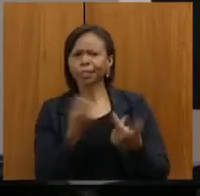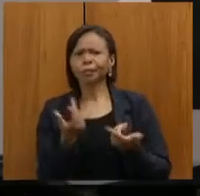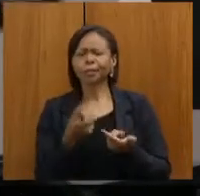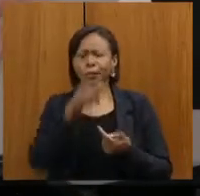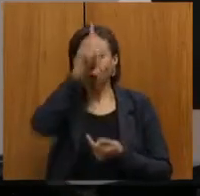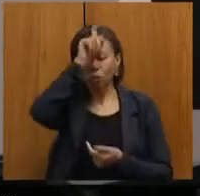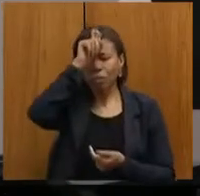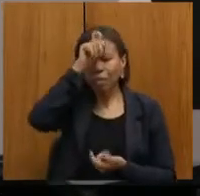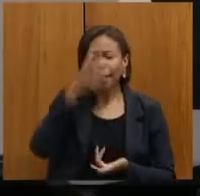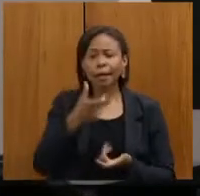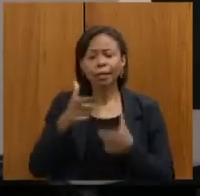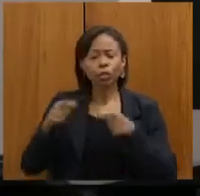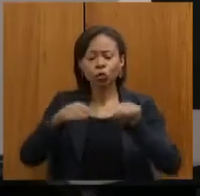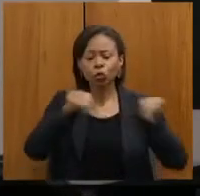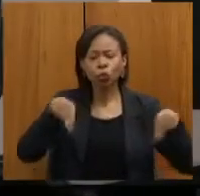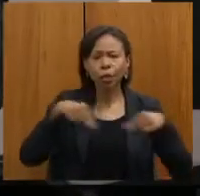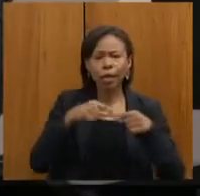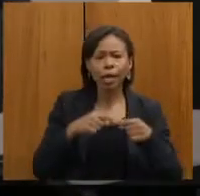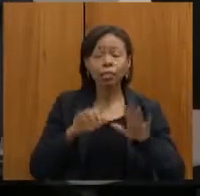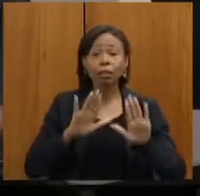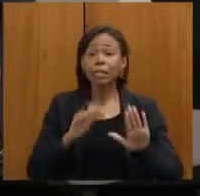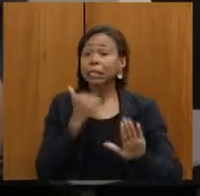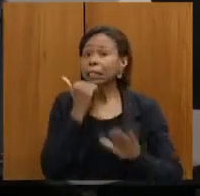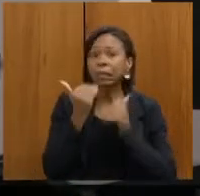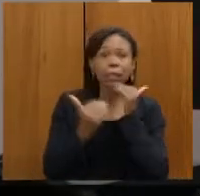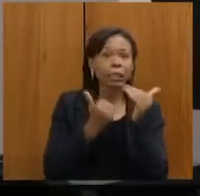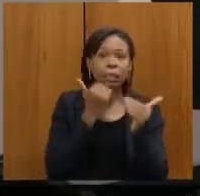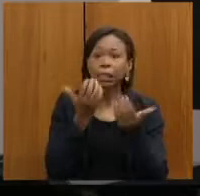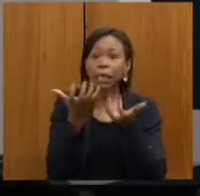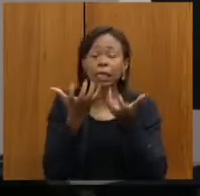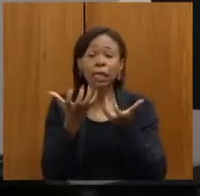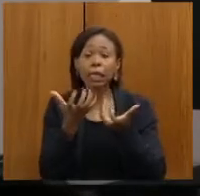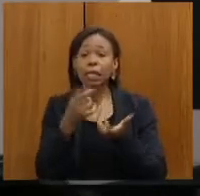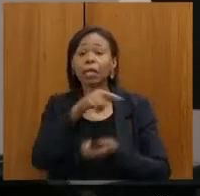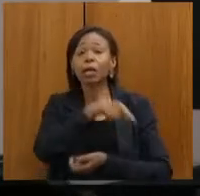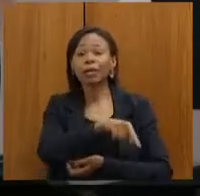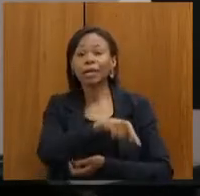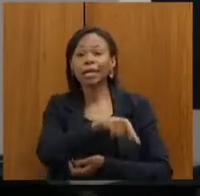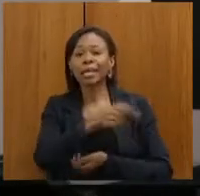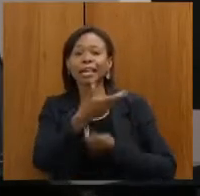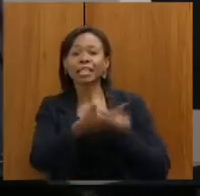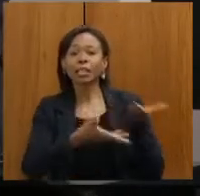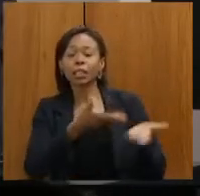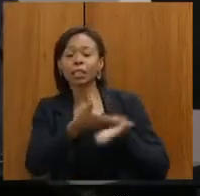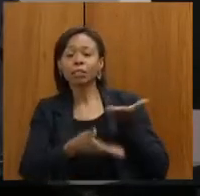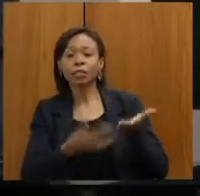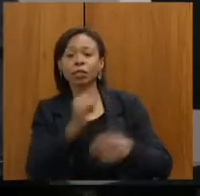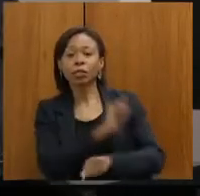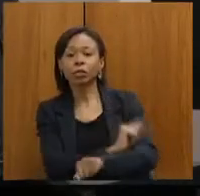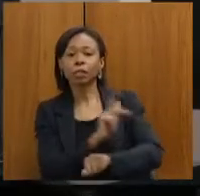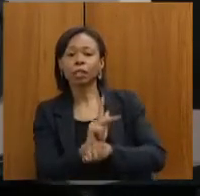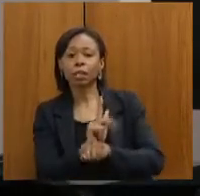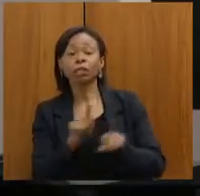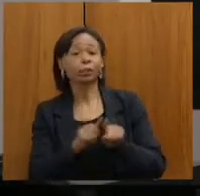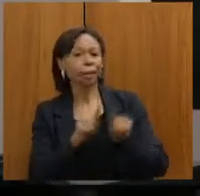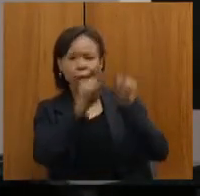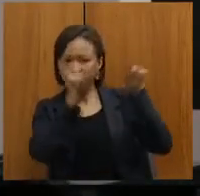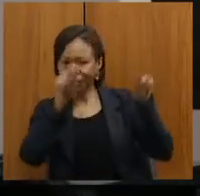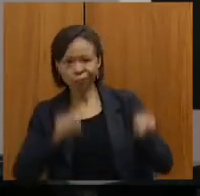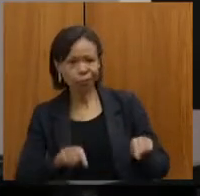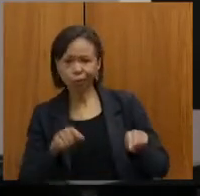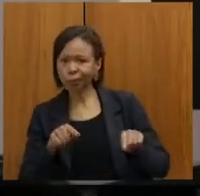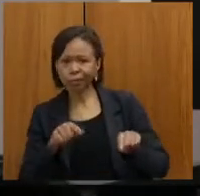e hospitais credenciados Ninguém queria prestar serviço aí por sangue e consequentemente aos servidores do Estado